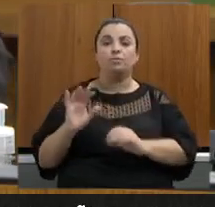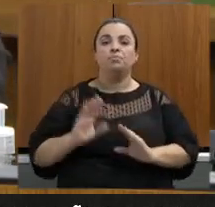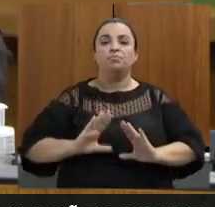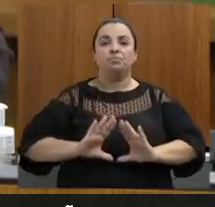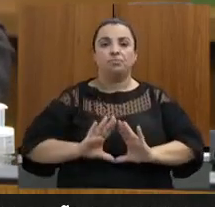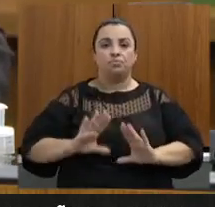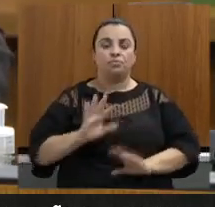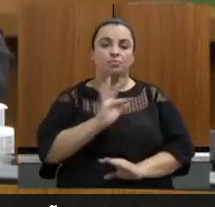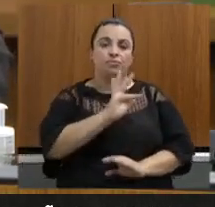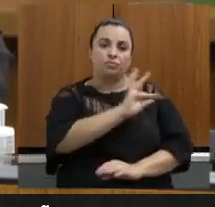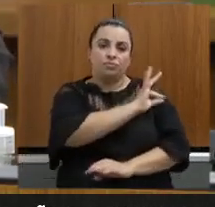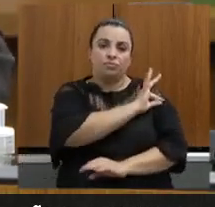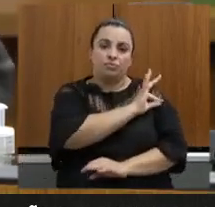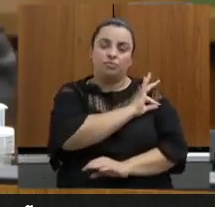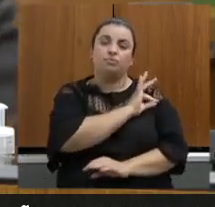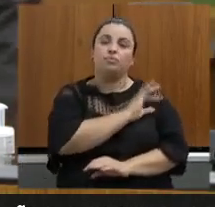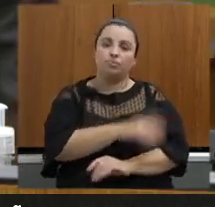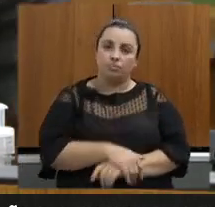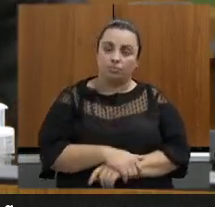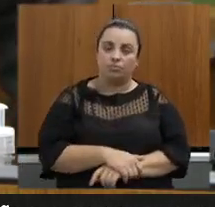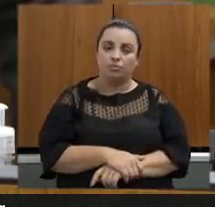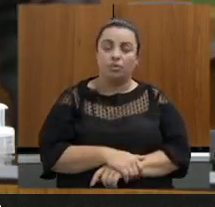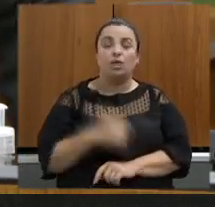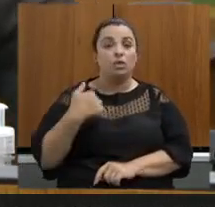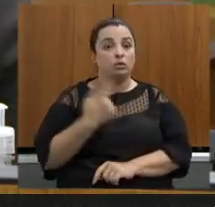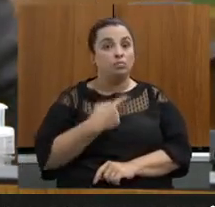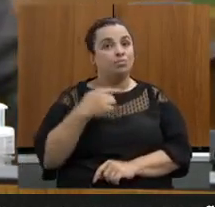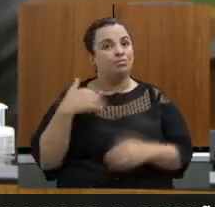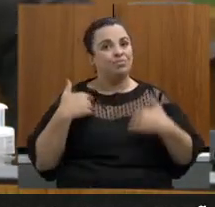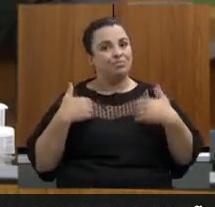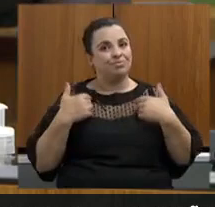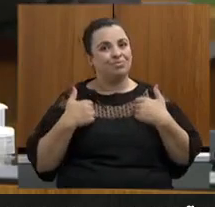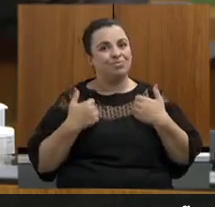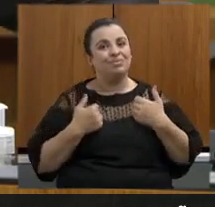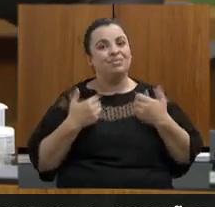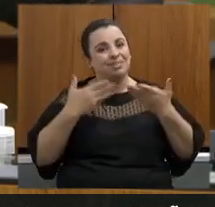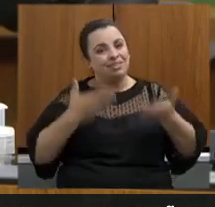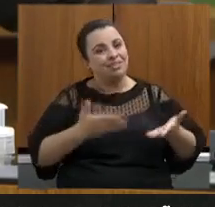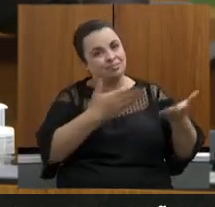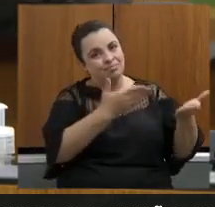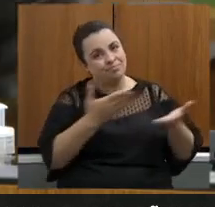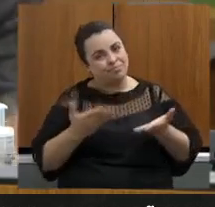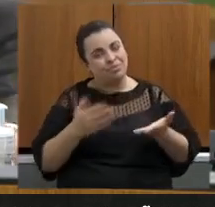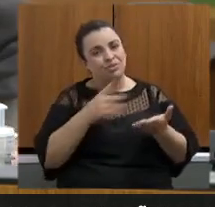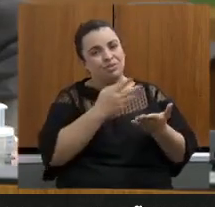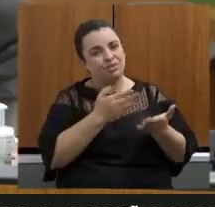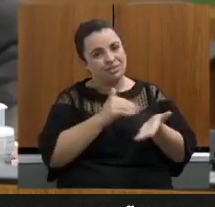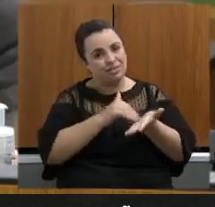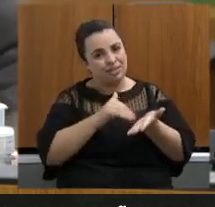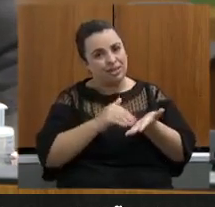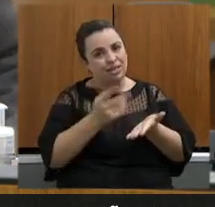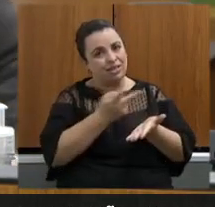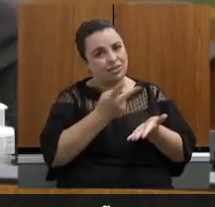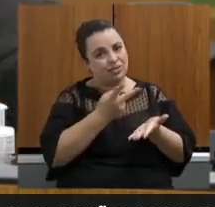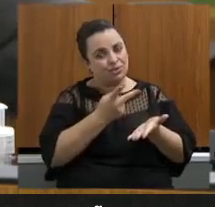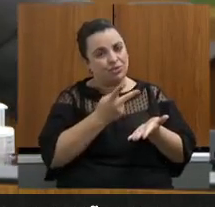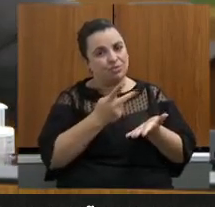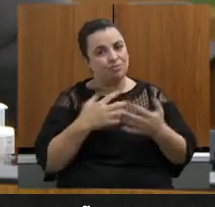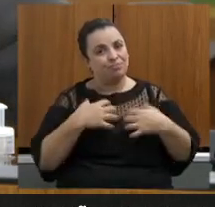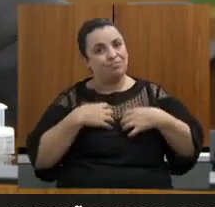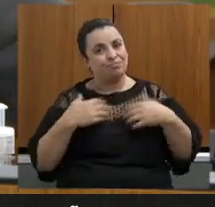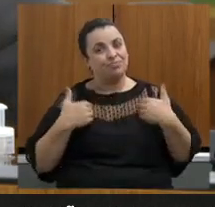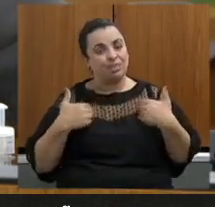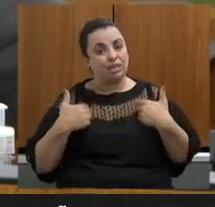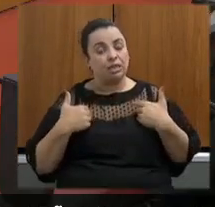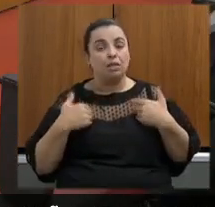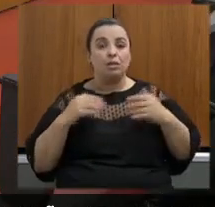2022 é com alegria que recebemos aqui a presença dos secretários é não com a com a mesma tranquilidade